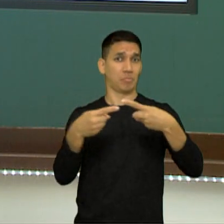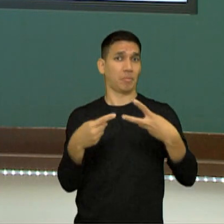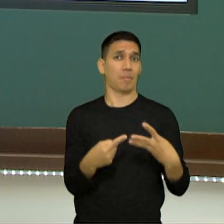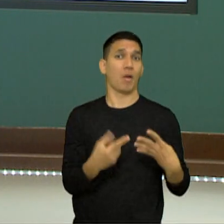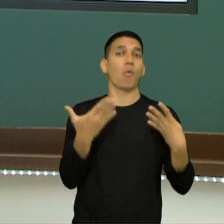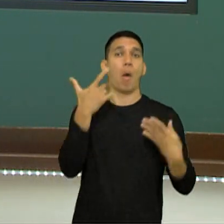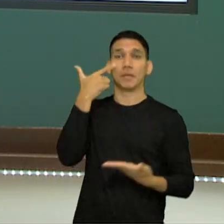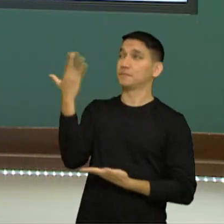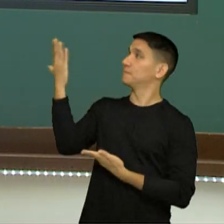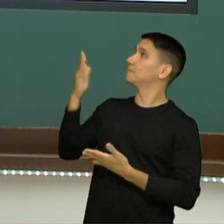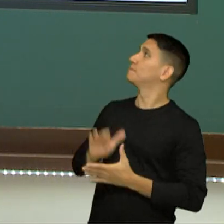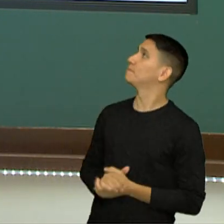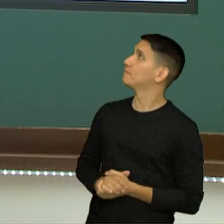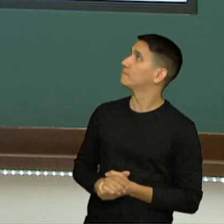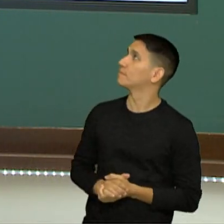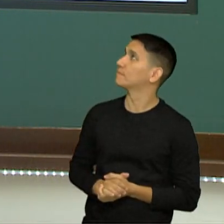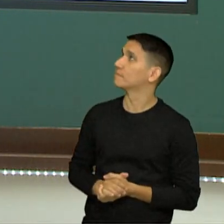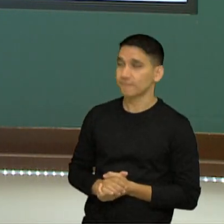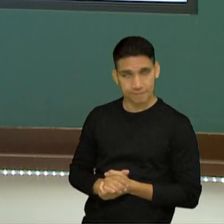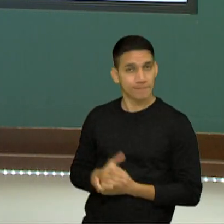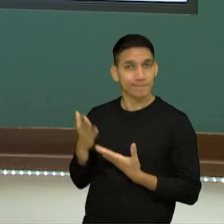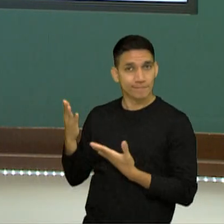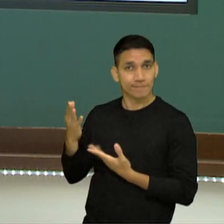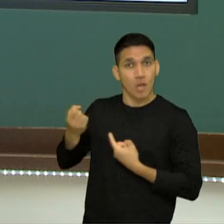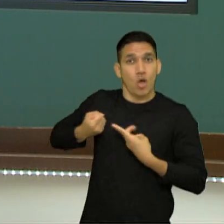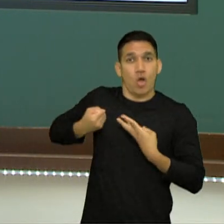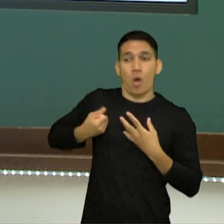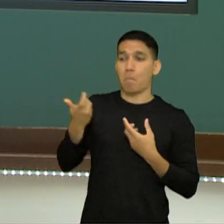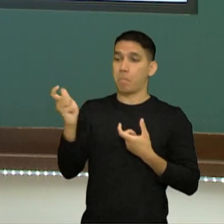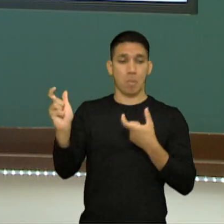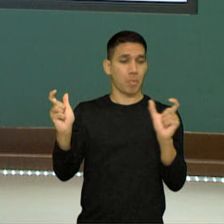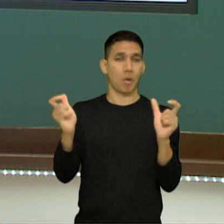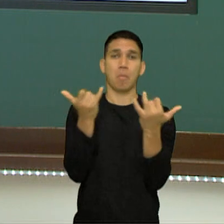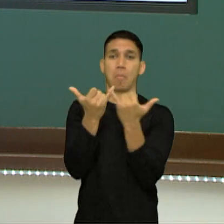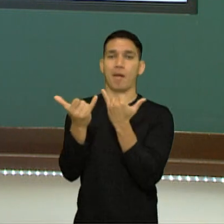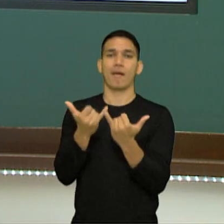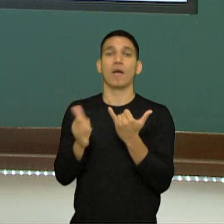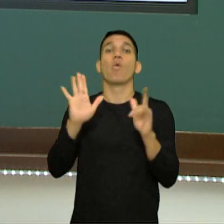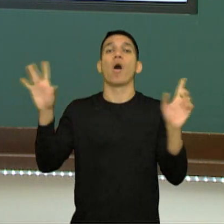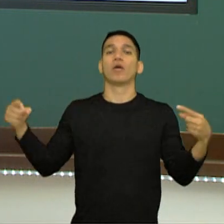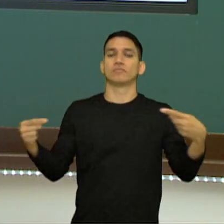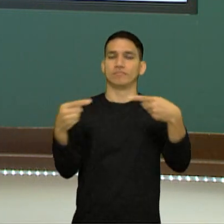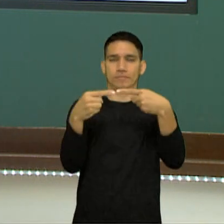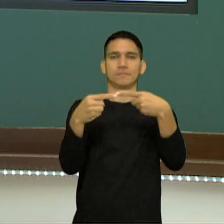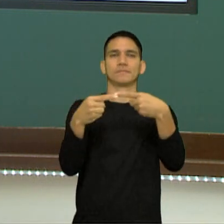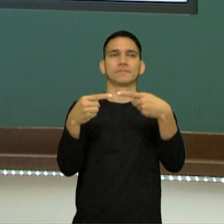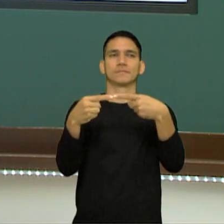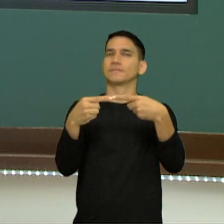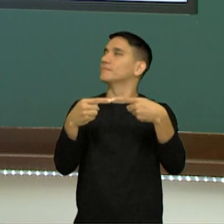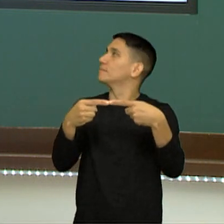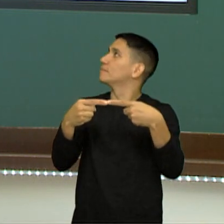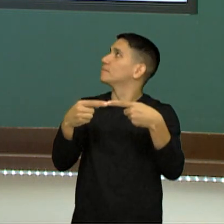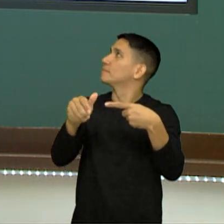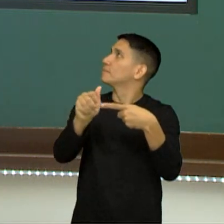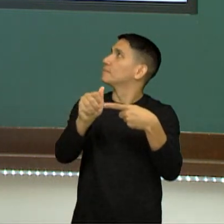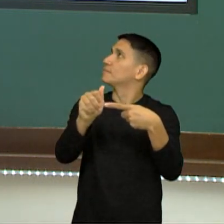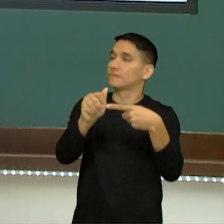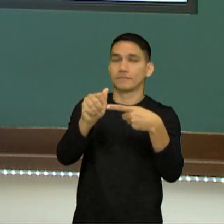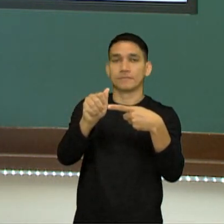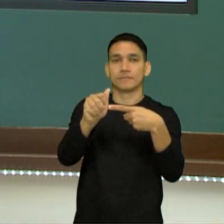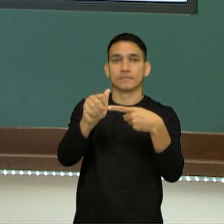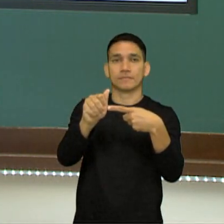0,7ax ao quadrado, vai aonde? Vai na letra A. E o menos 0,5a ao quadrado x vai aonde?